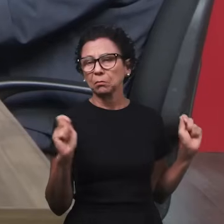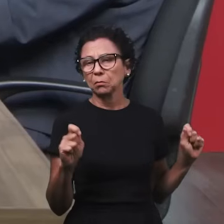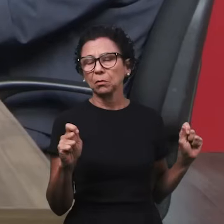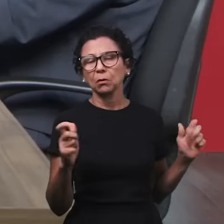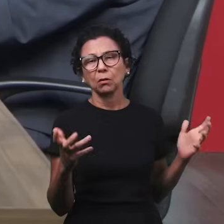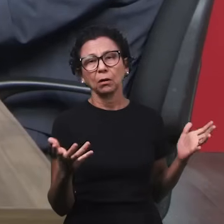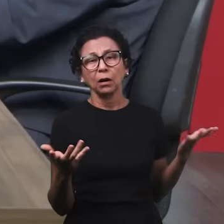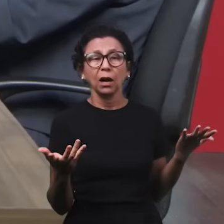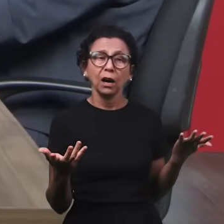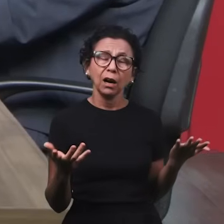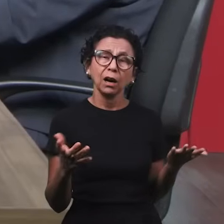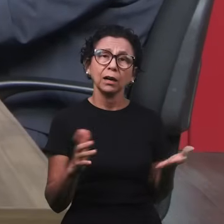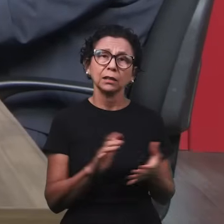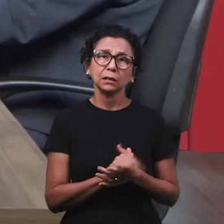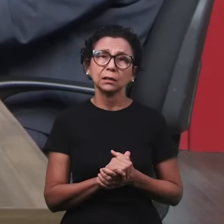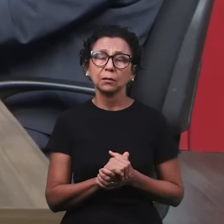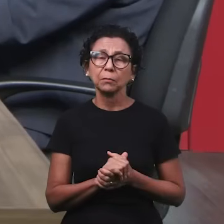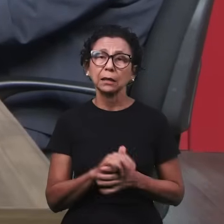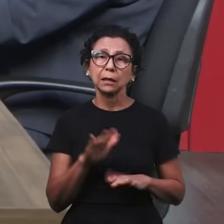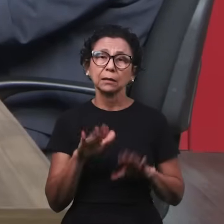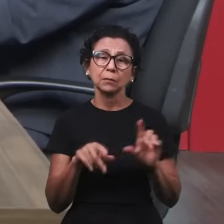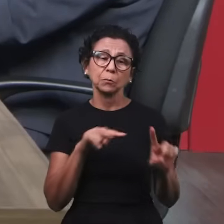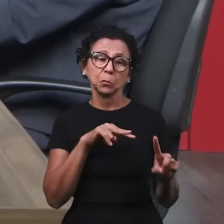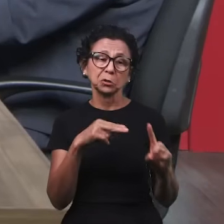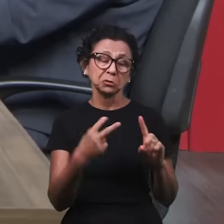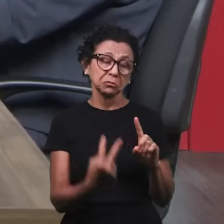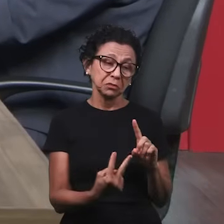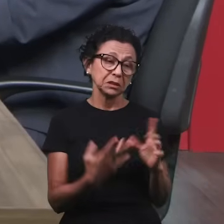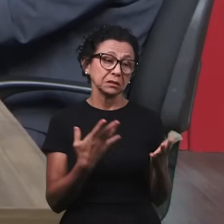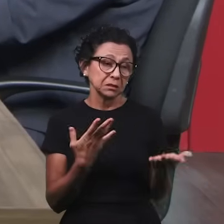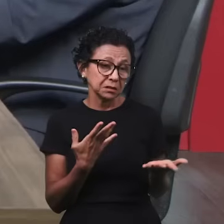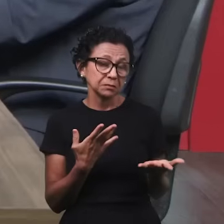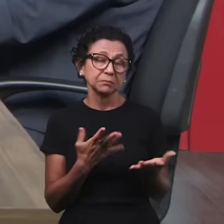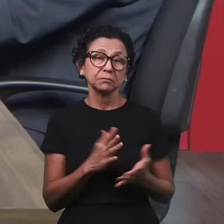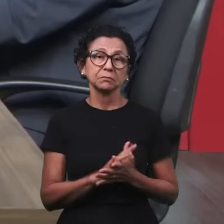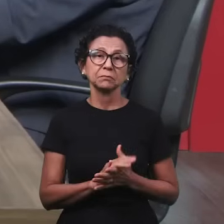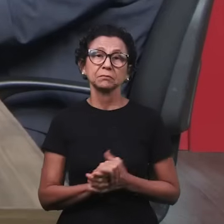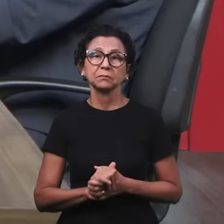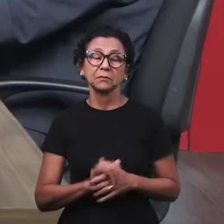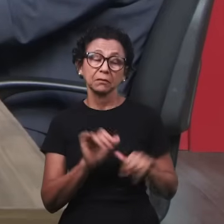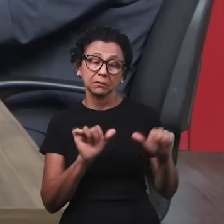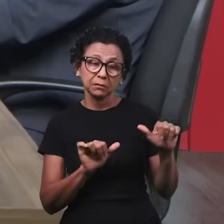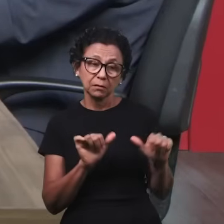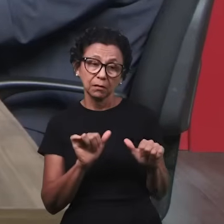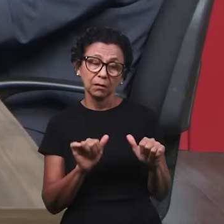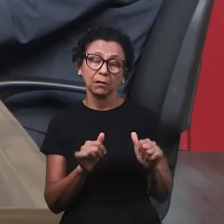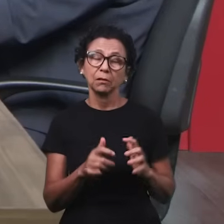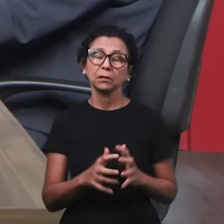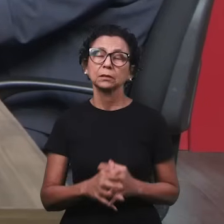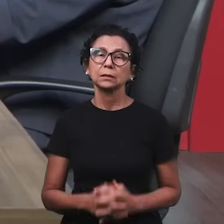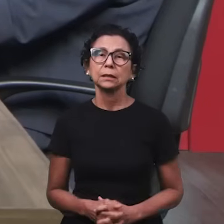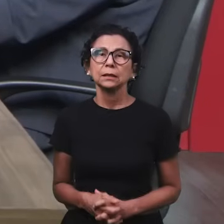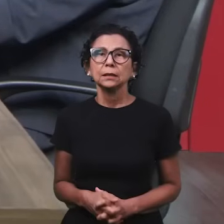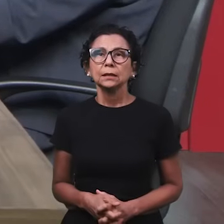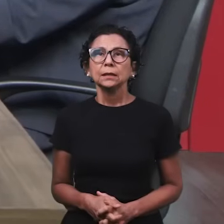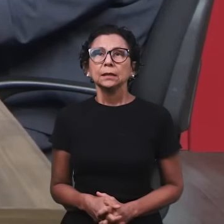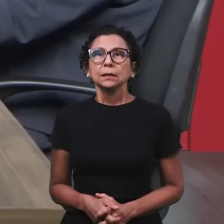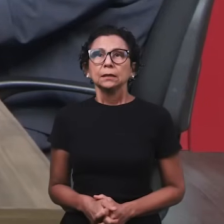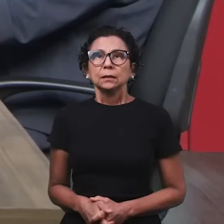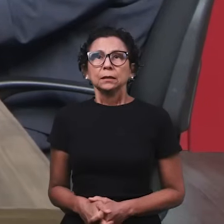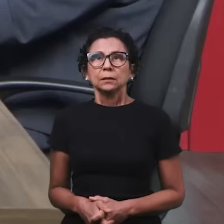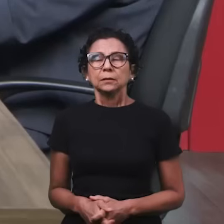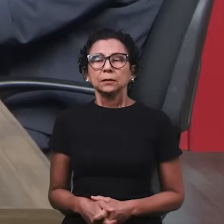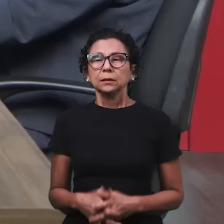muitas coisas elas são relativizadas, e eu queria que o senhor trouxesse para nós esse aspecto de como